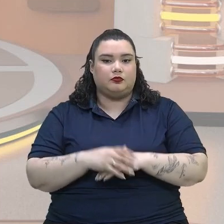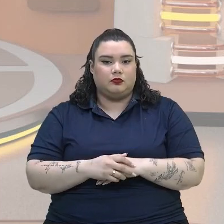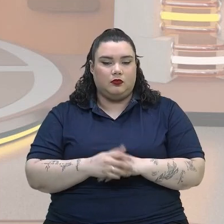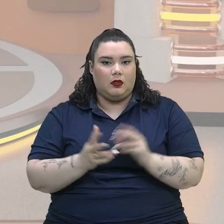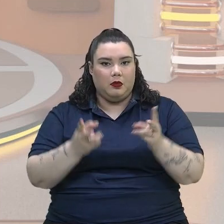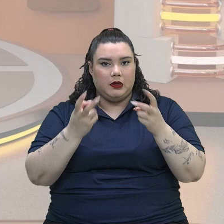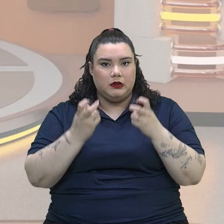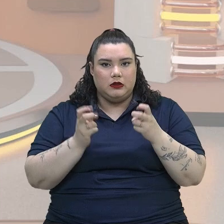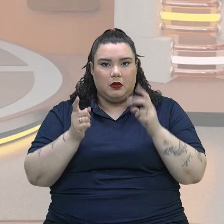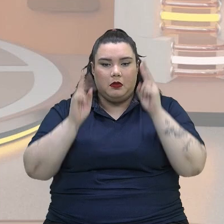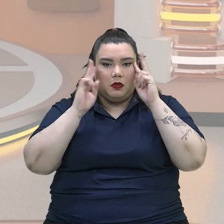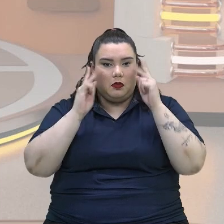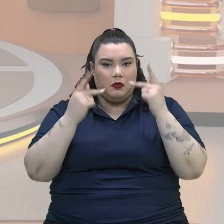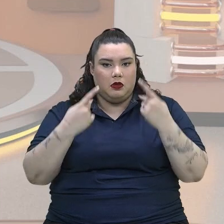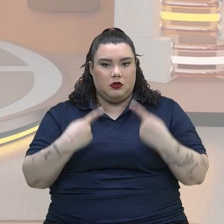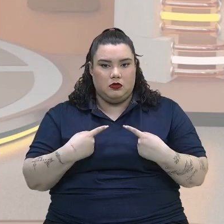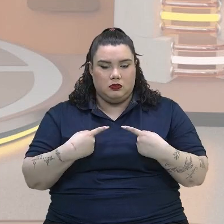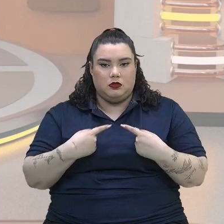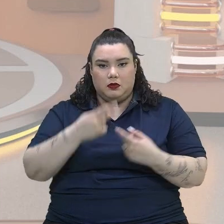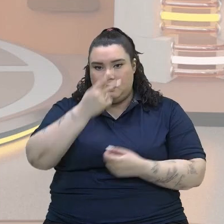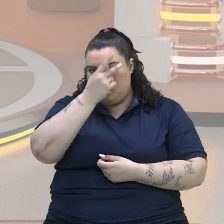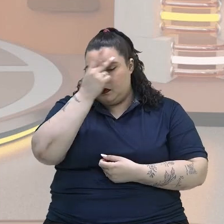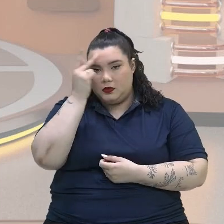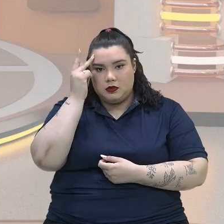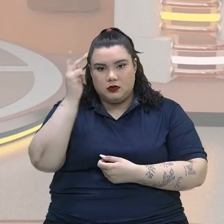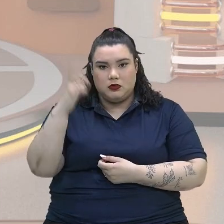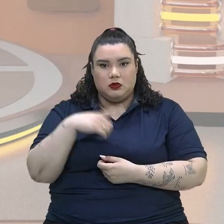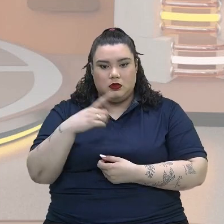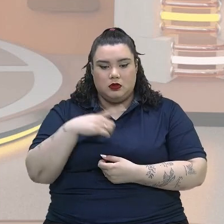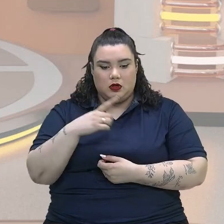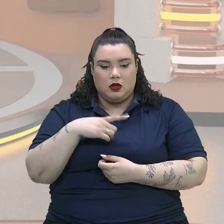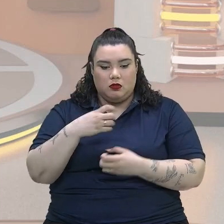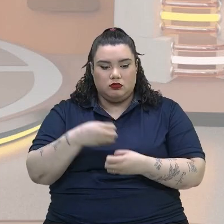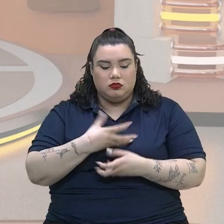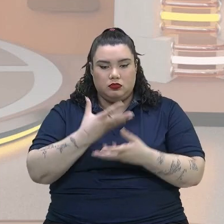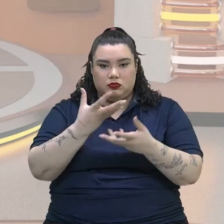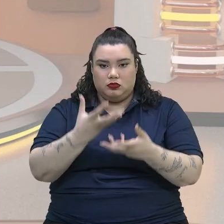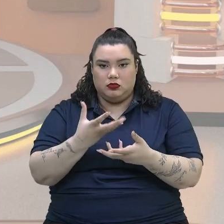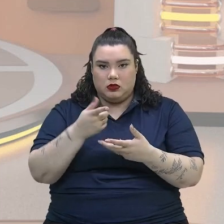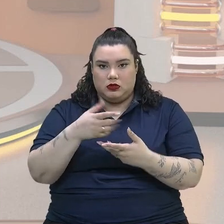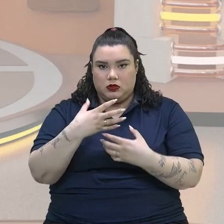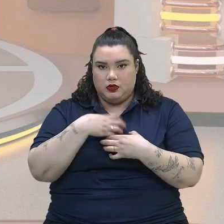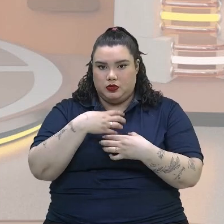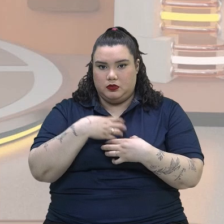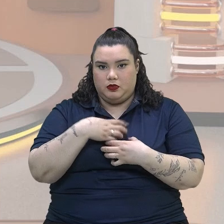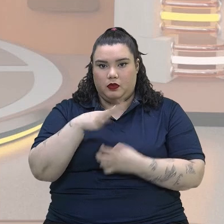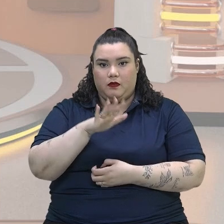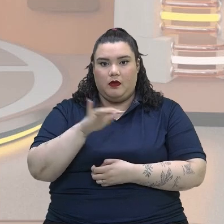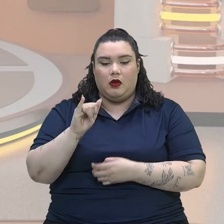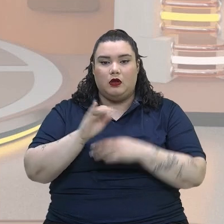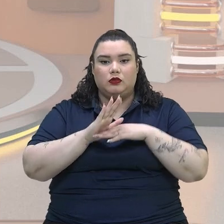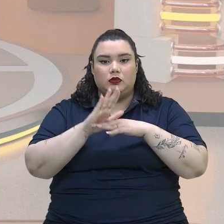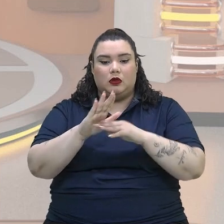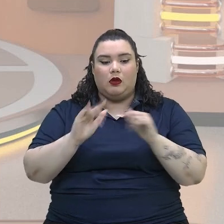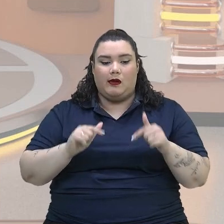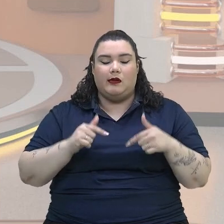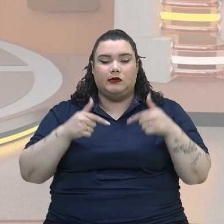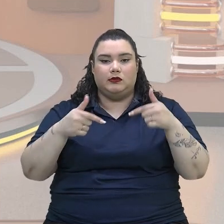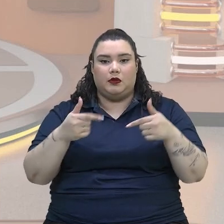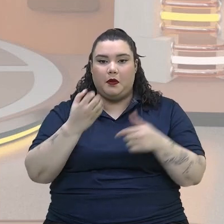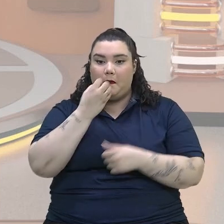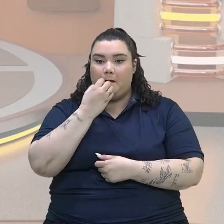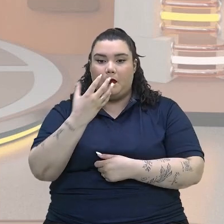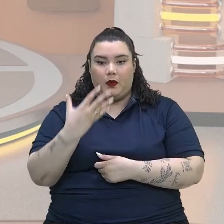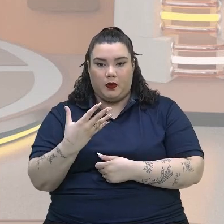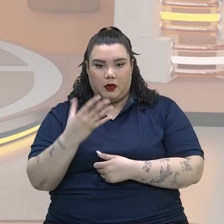humanismo, que as pessoas estão imbuídas, né, desse sentimento, vai levar a uma ação prática, vai levar a uma